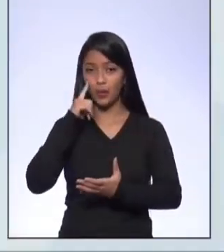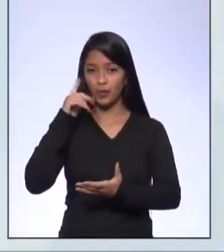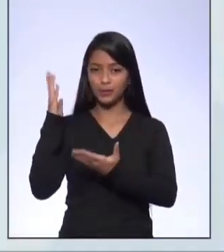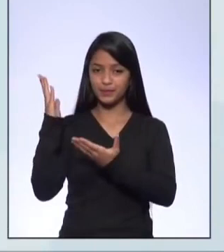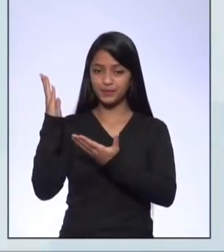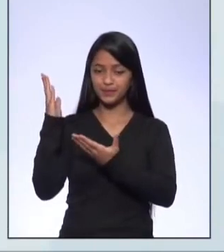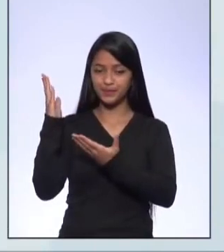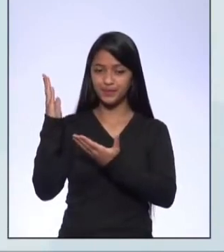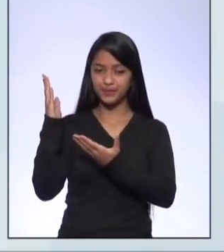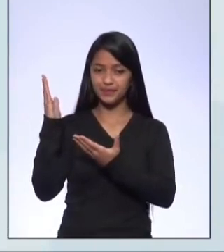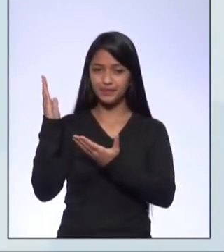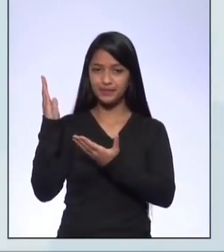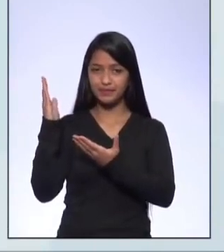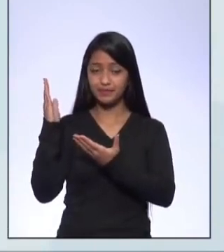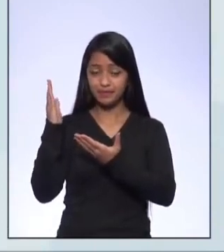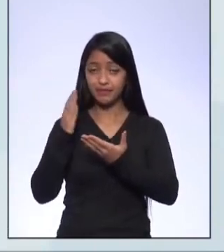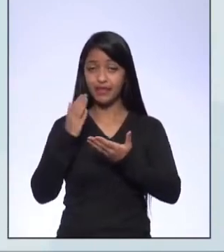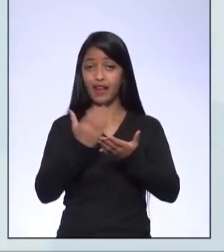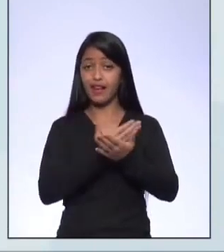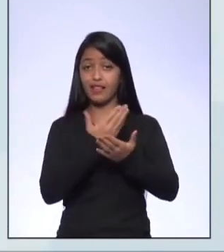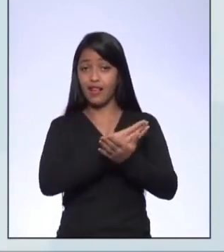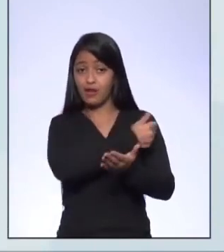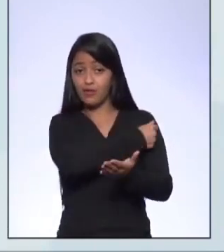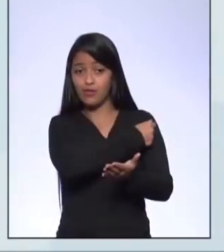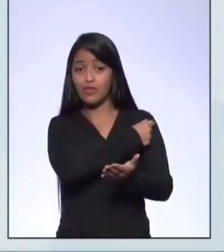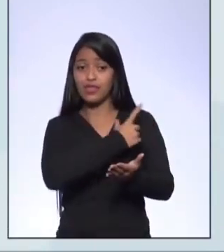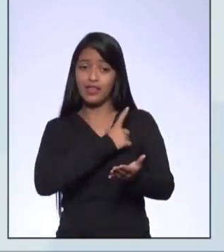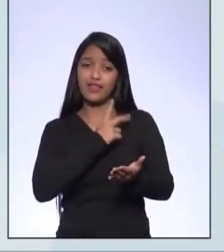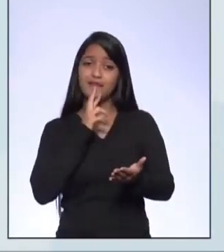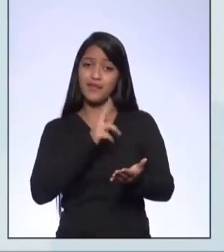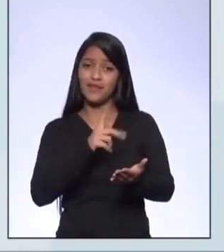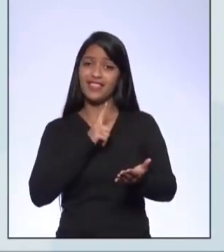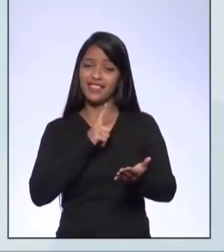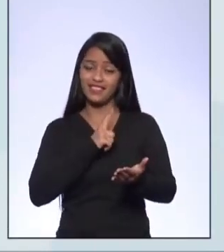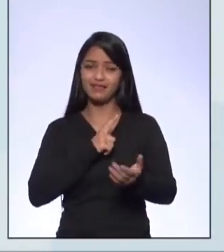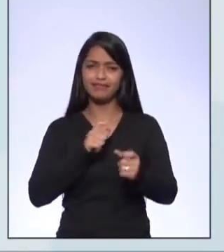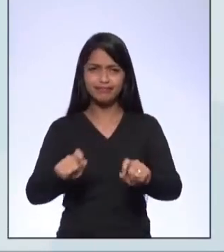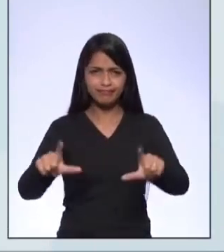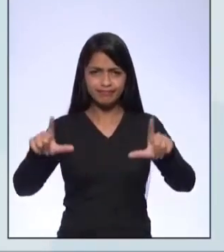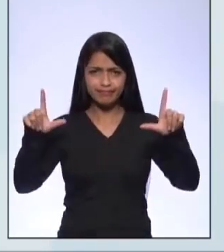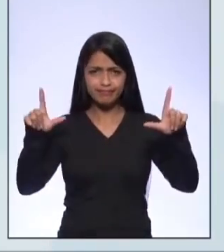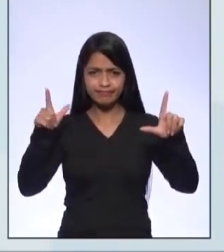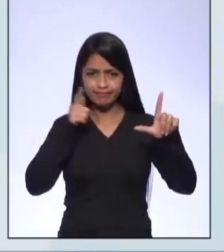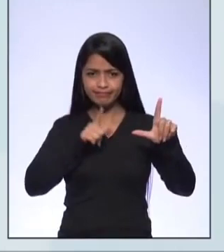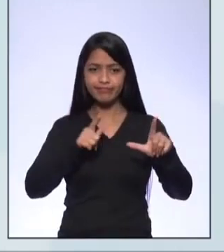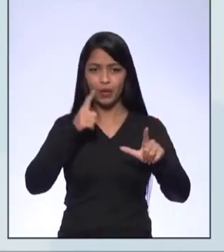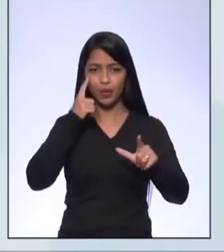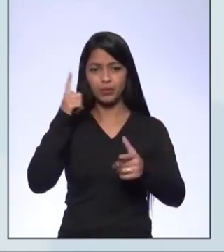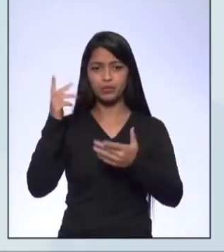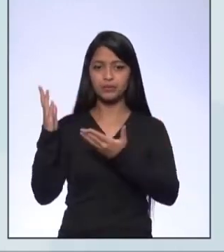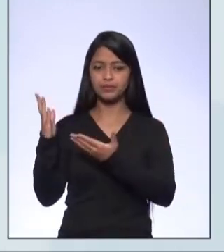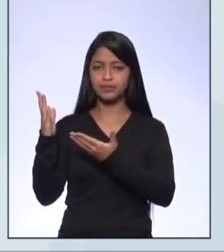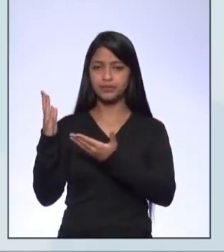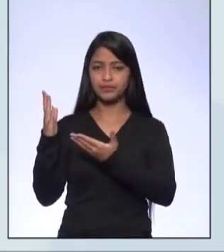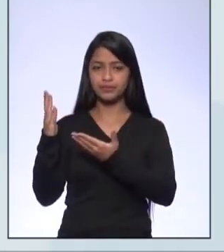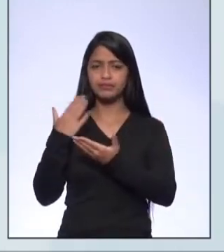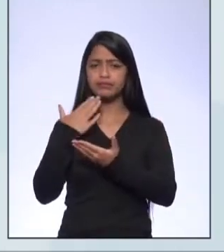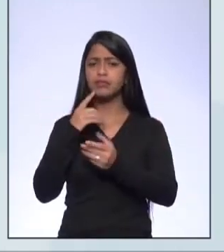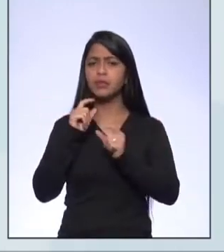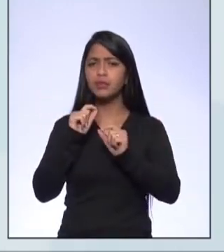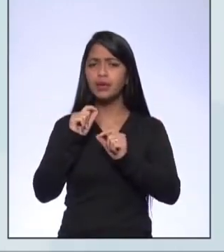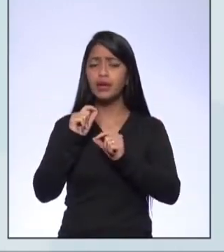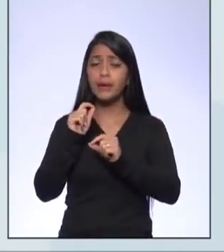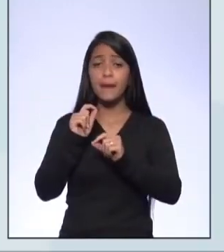Então, no exercício do caderno do aluno, ele pede para que vocês, vamos ampliar um pouquinho, pede para que vocês encontrem as